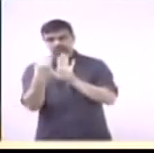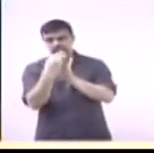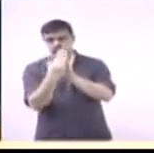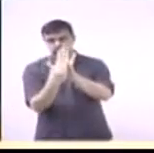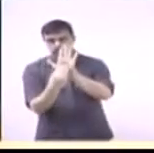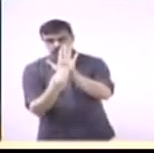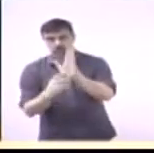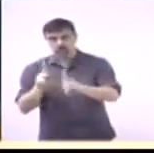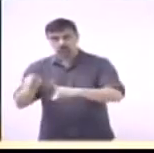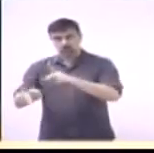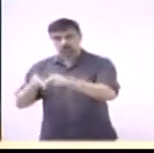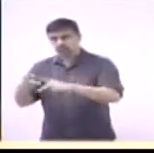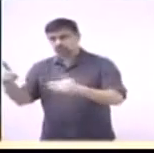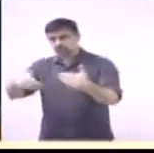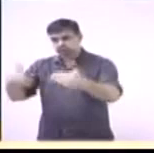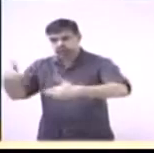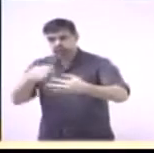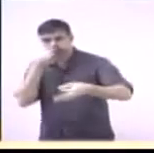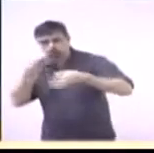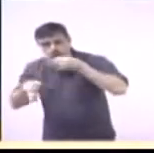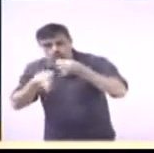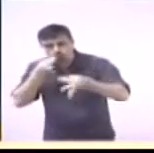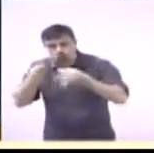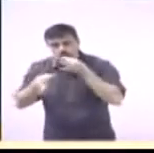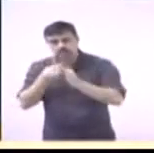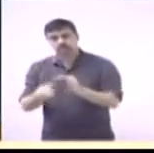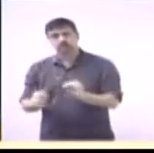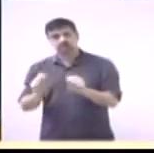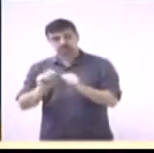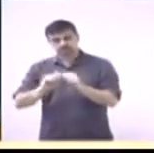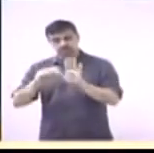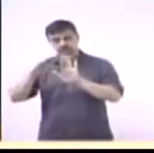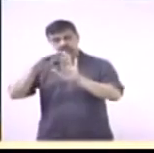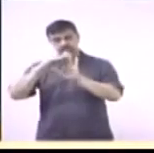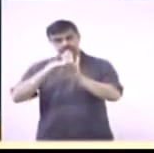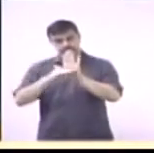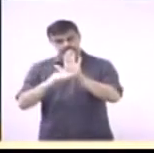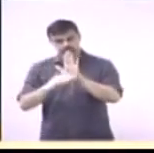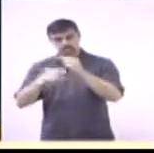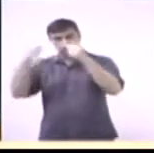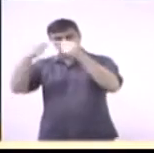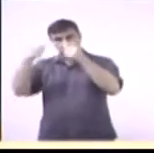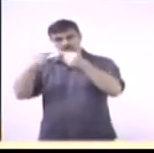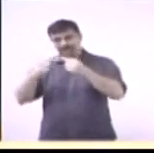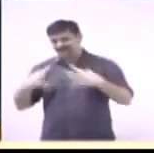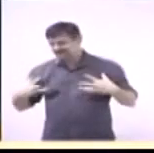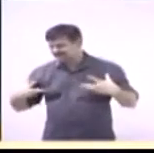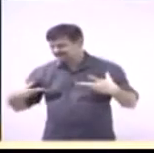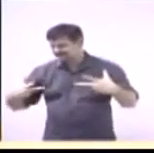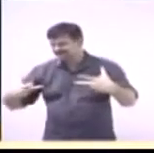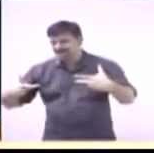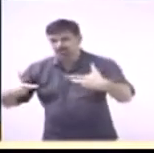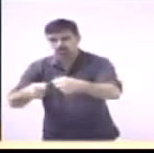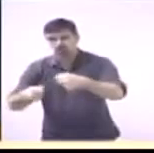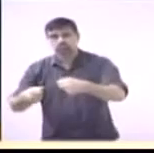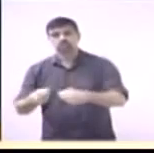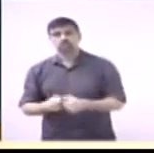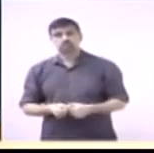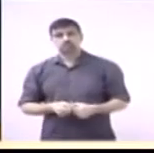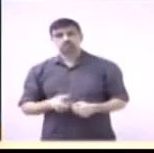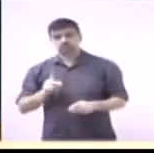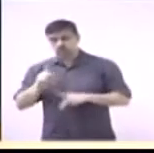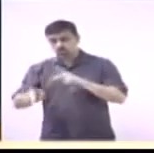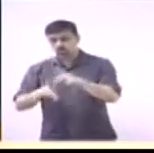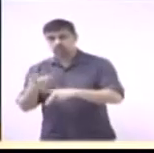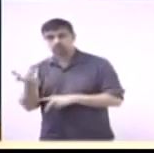à população que participou na época. O plano foi adequado a todas as necessidades que foram colocadas por